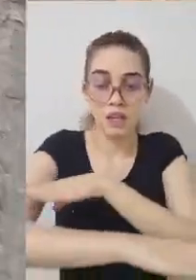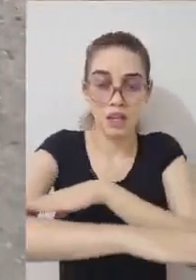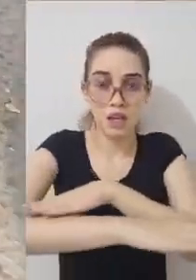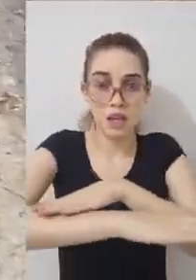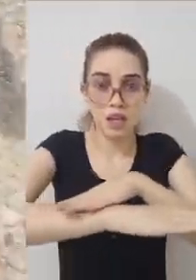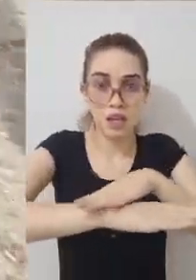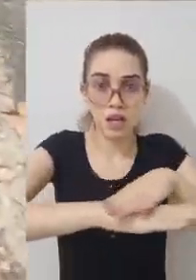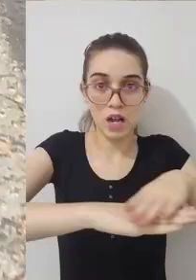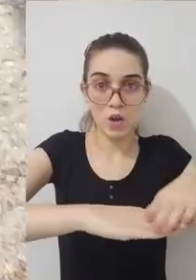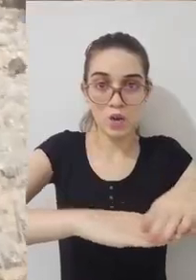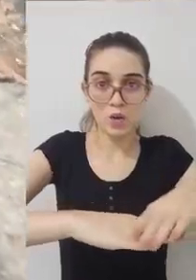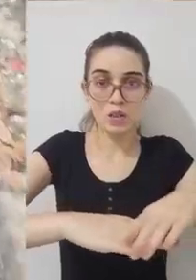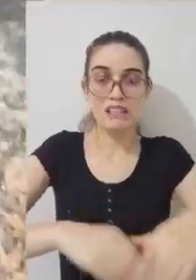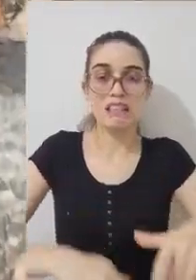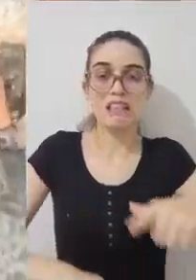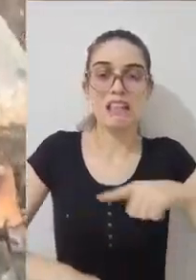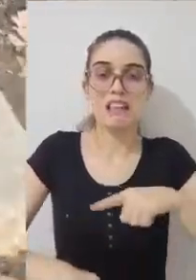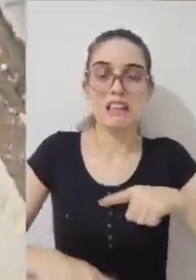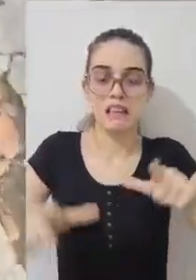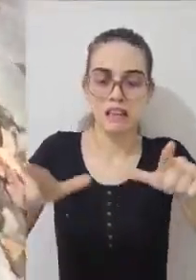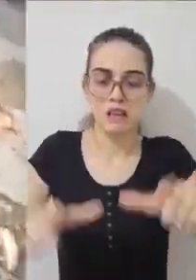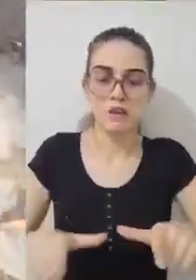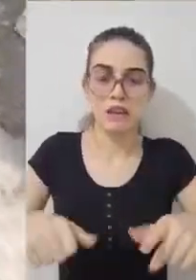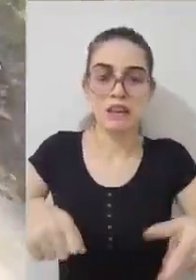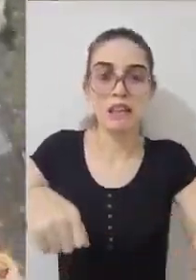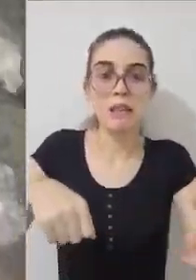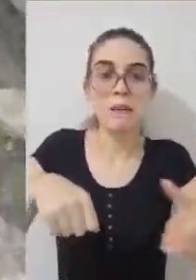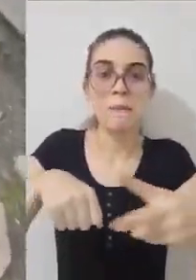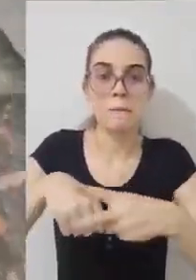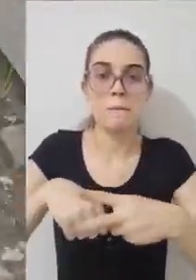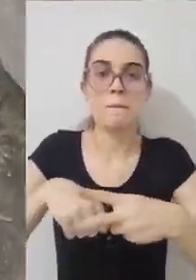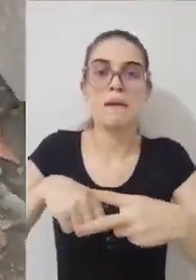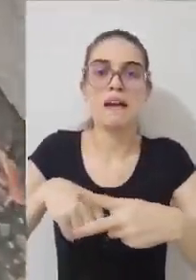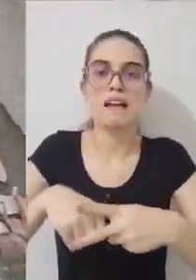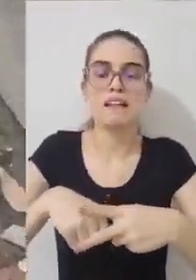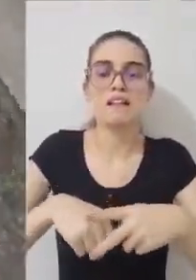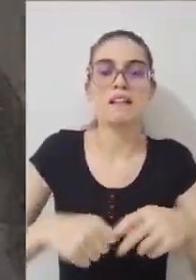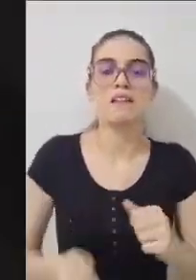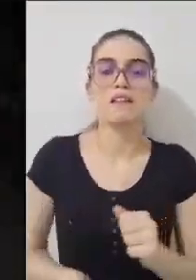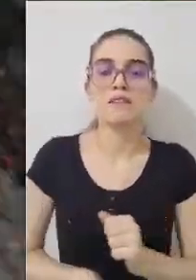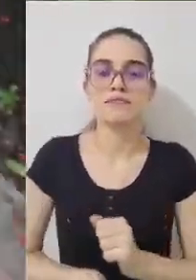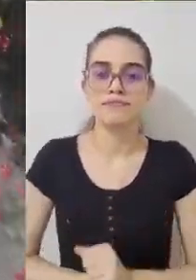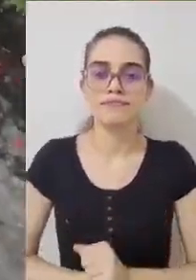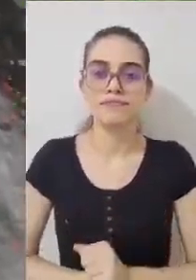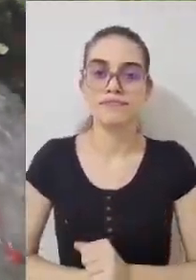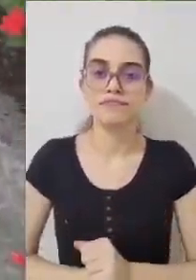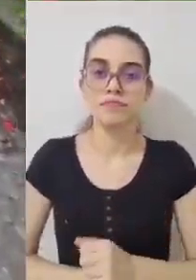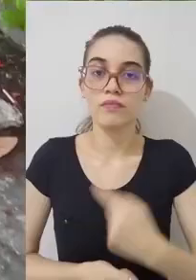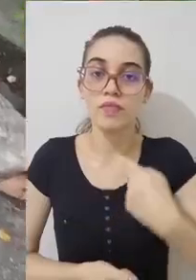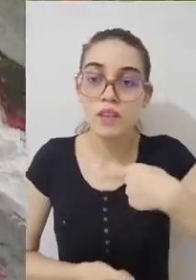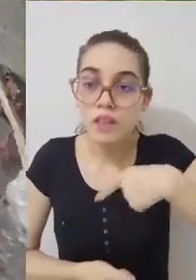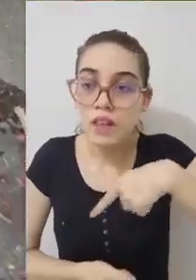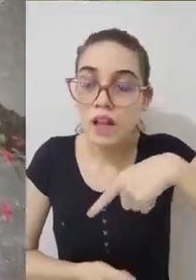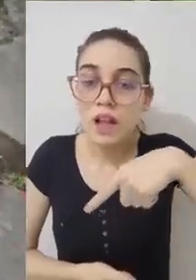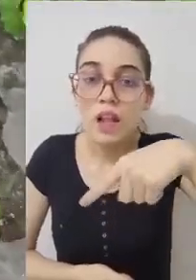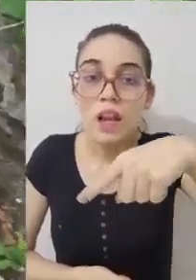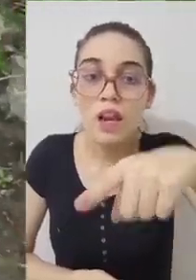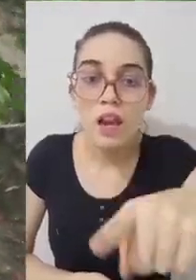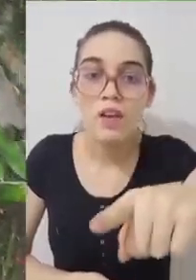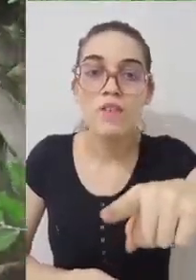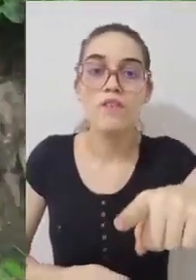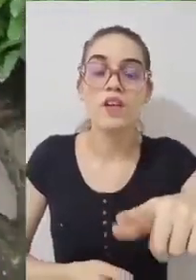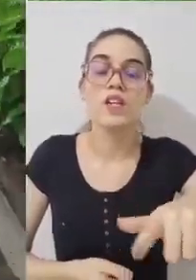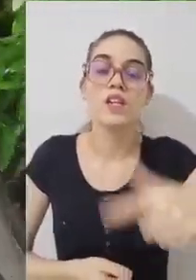também chama a atenção. Ela deve ser de piso regular, estável e de material não trepidante. Mais adiante, notamos o pior